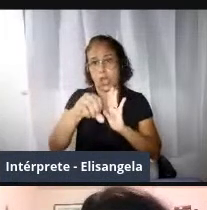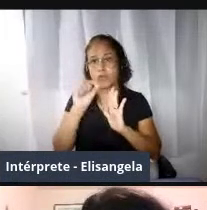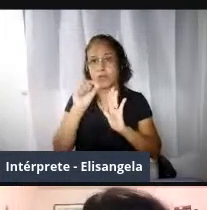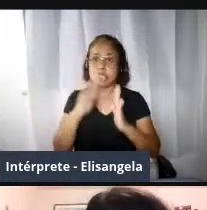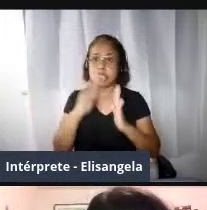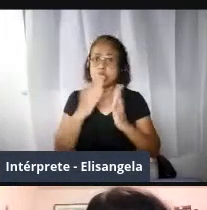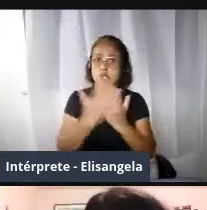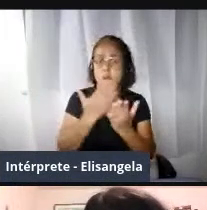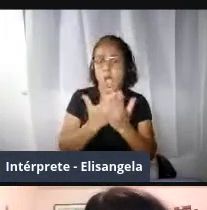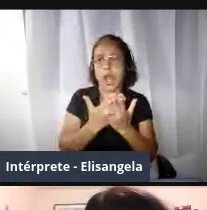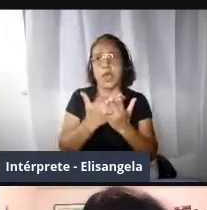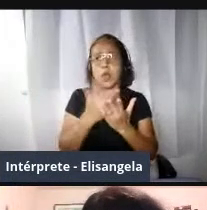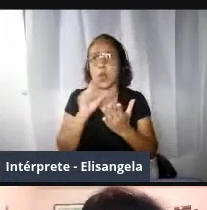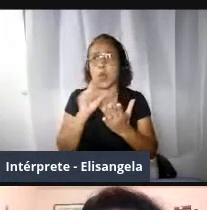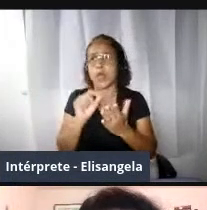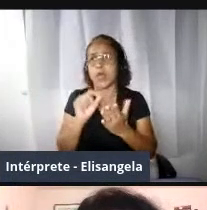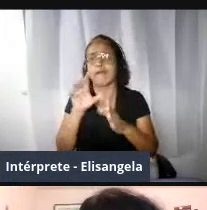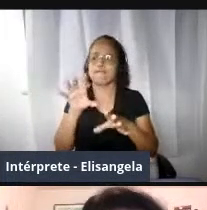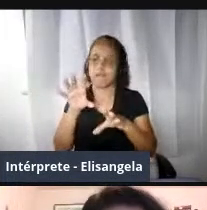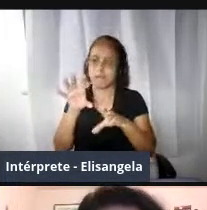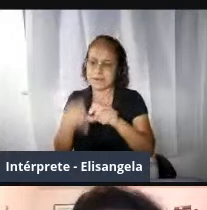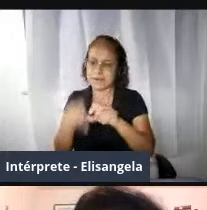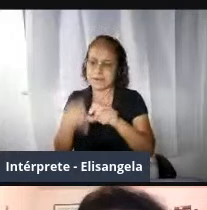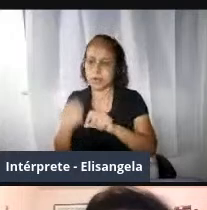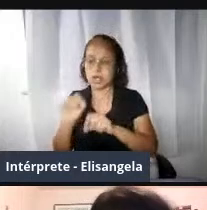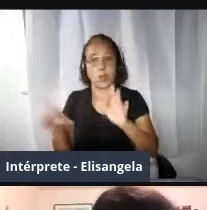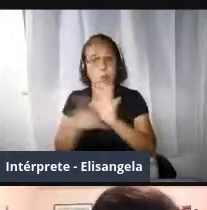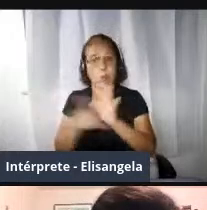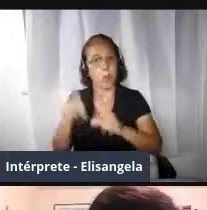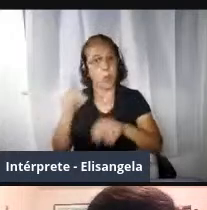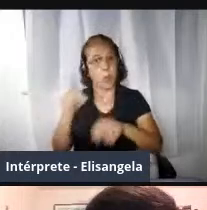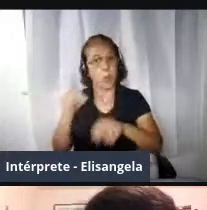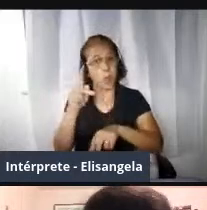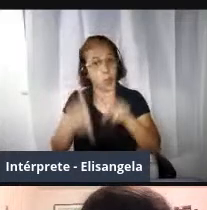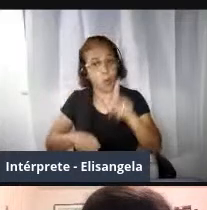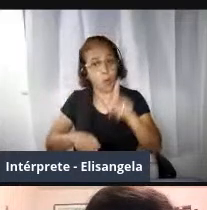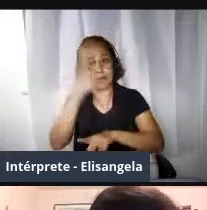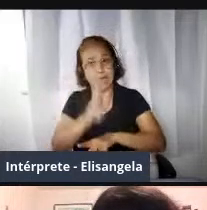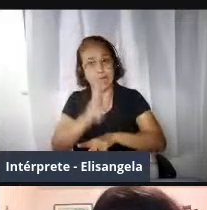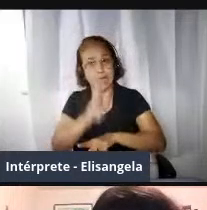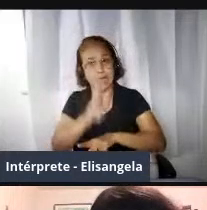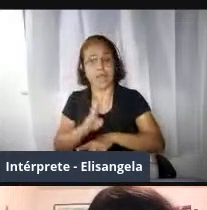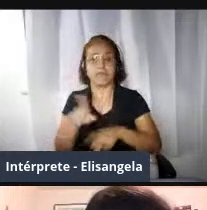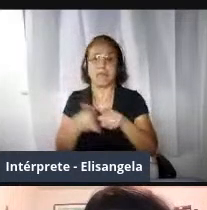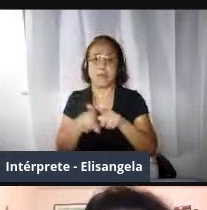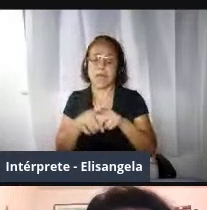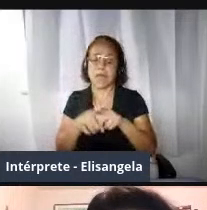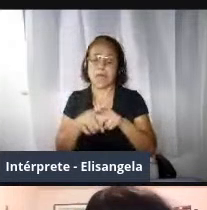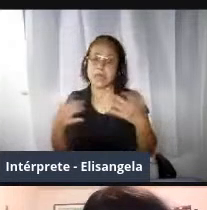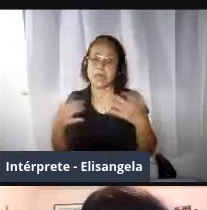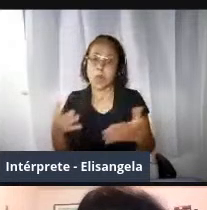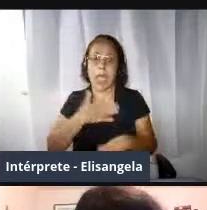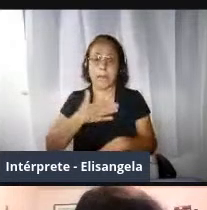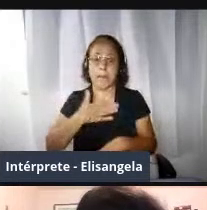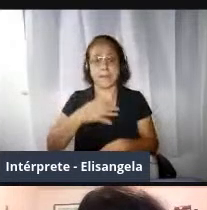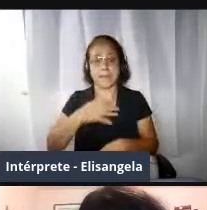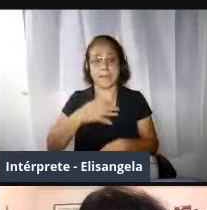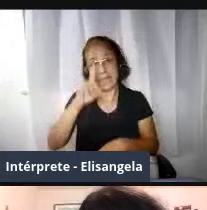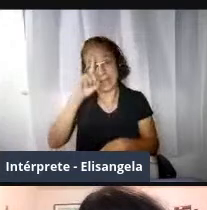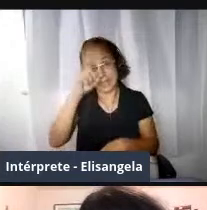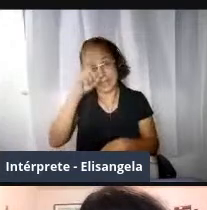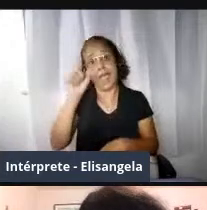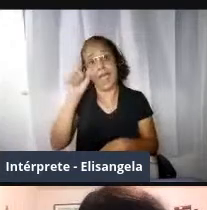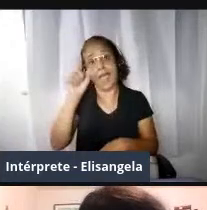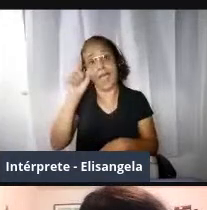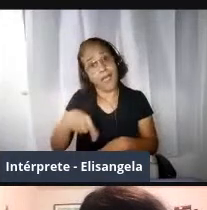de conformação do povo brasileiro e assim por diante. Então, a minha ideia aí no mestrado era essa, né? É, pode